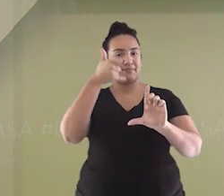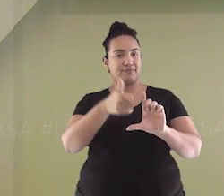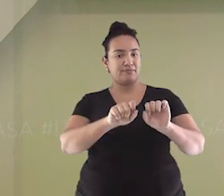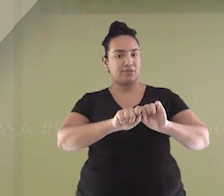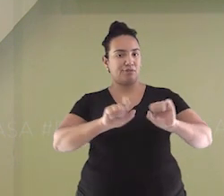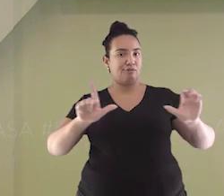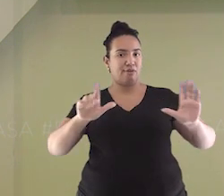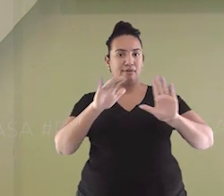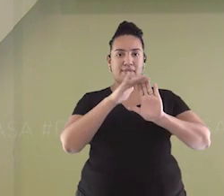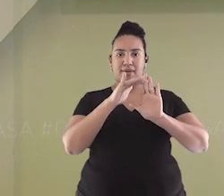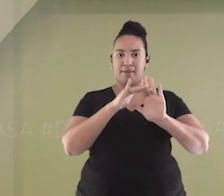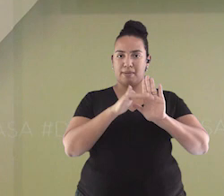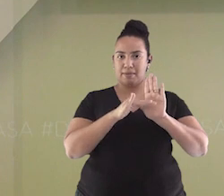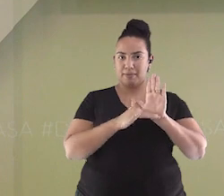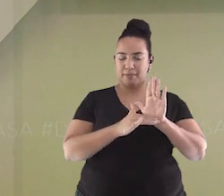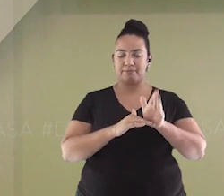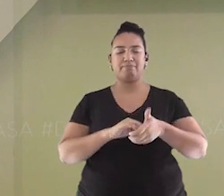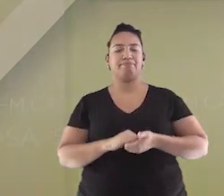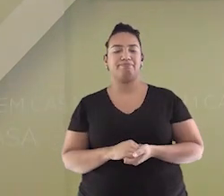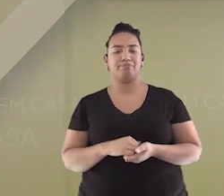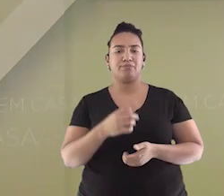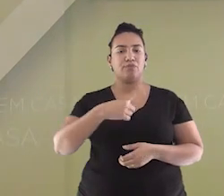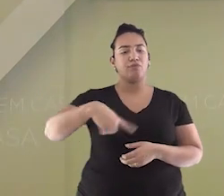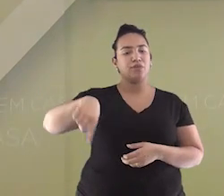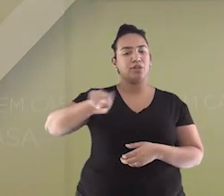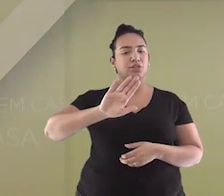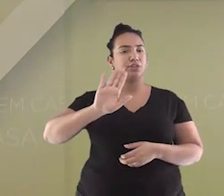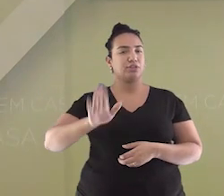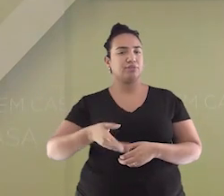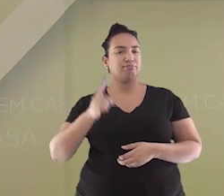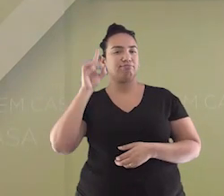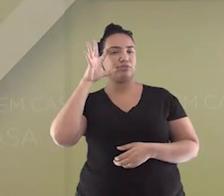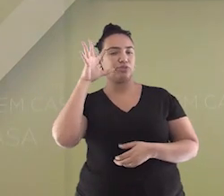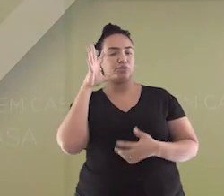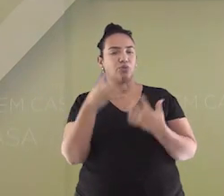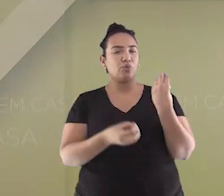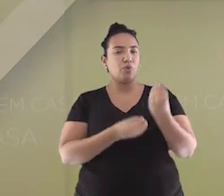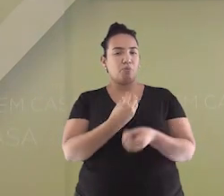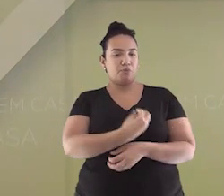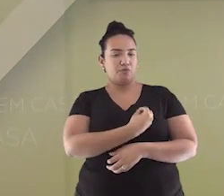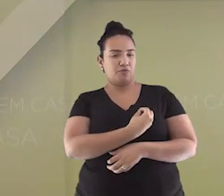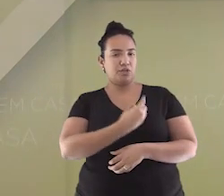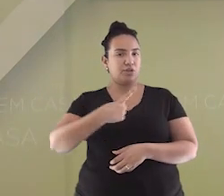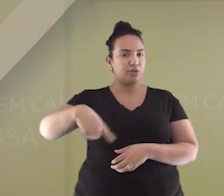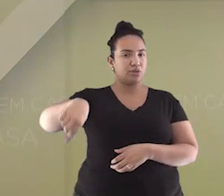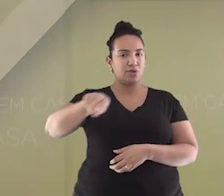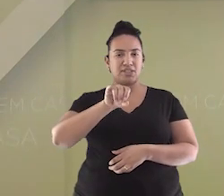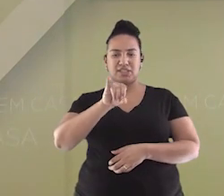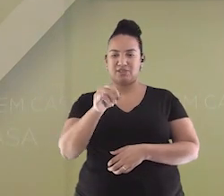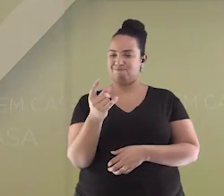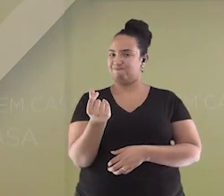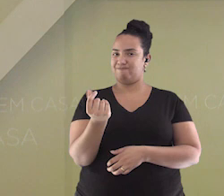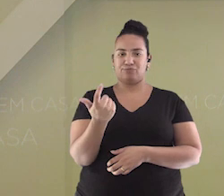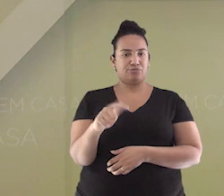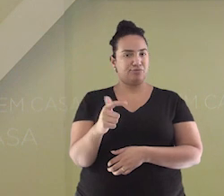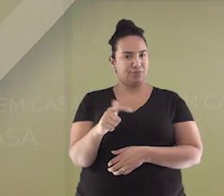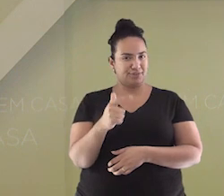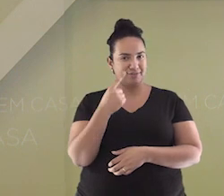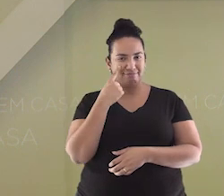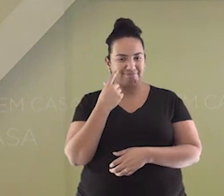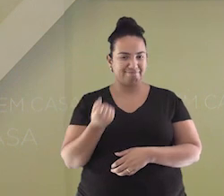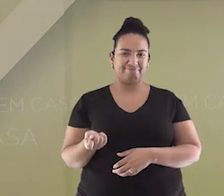vai abrir direto na nossa lista de presença. Você já imaginou como seria a nossa vida sem usar o dinheiro? Seria estranho,